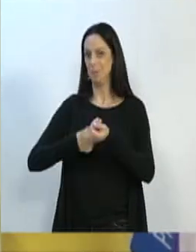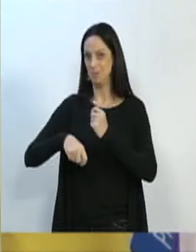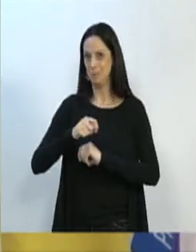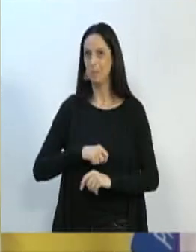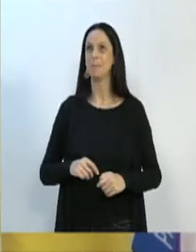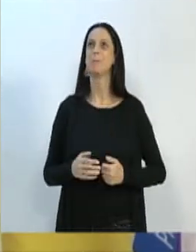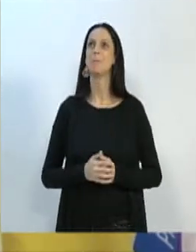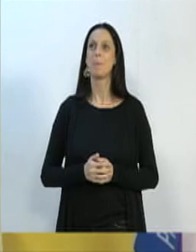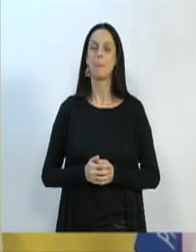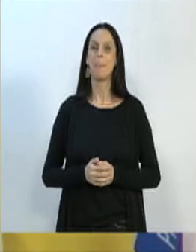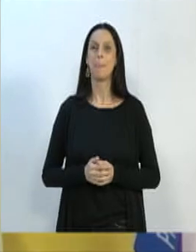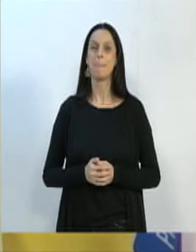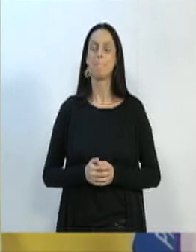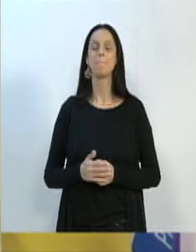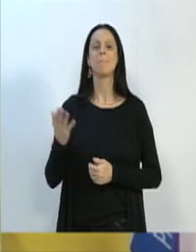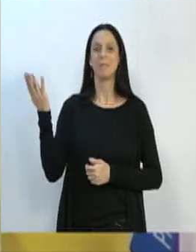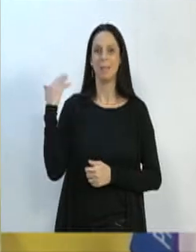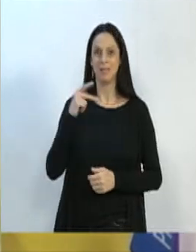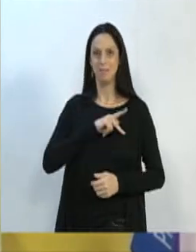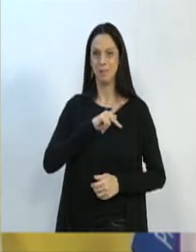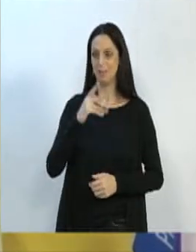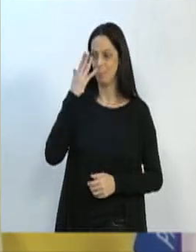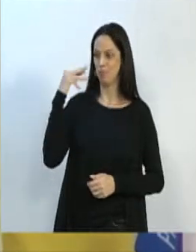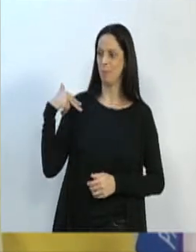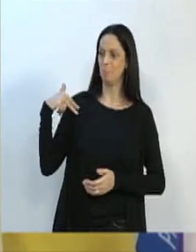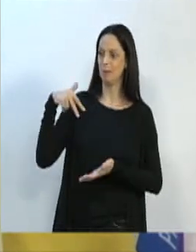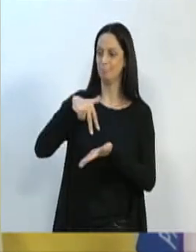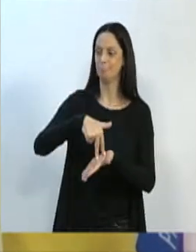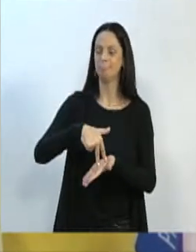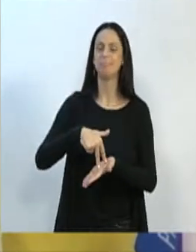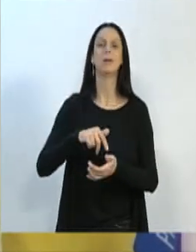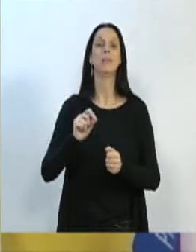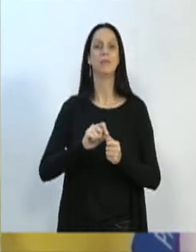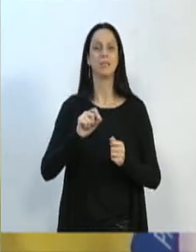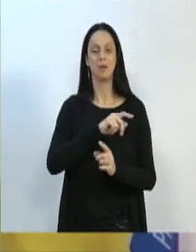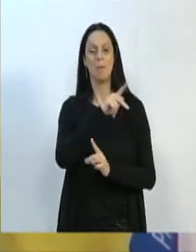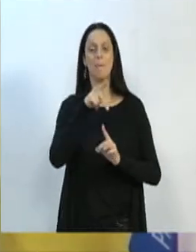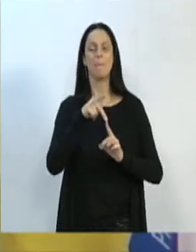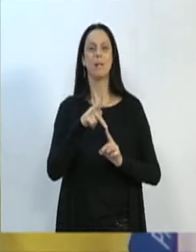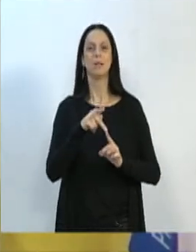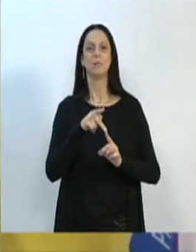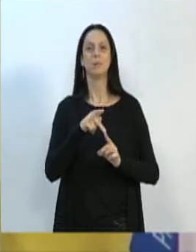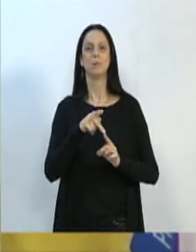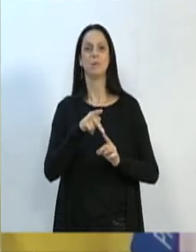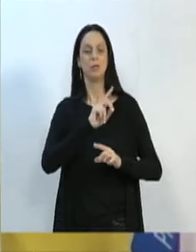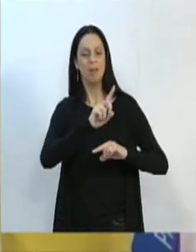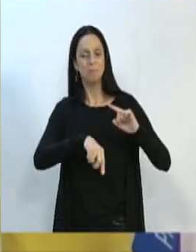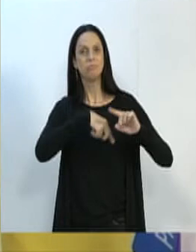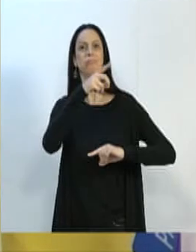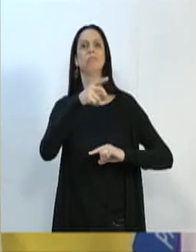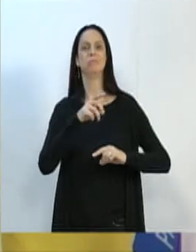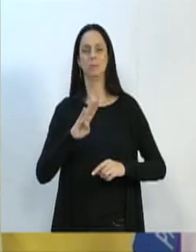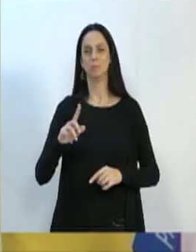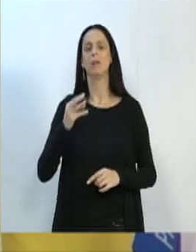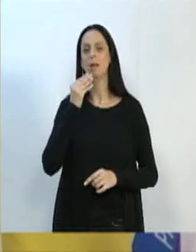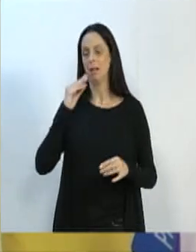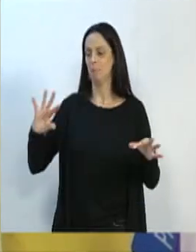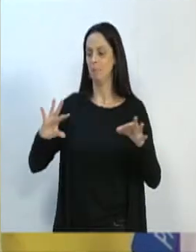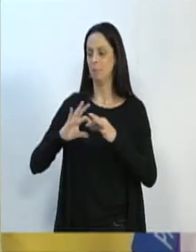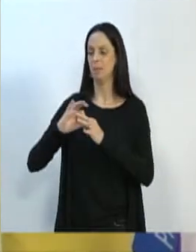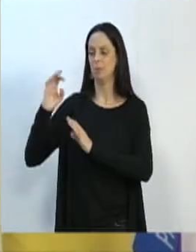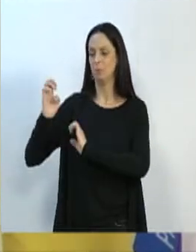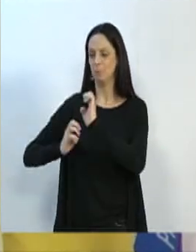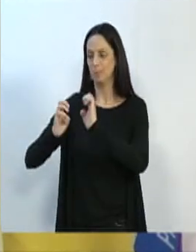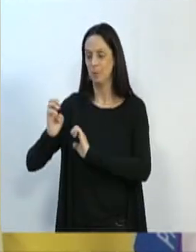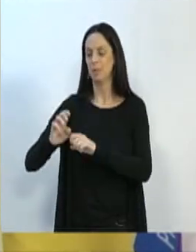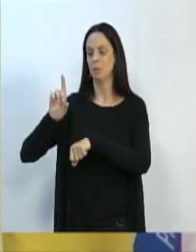convidado chamado pelo prefeito para fazer o plano de retomada Econômica de Blumenau junto com as empresas junto